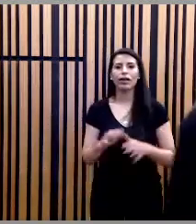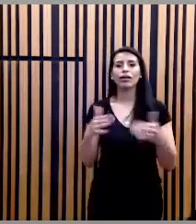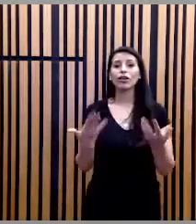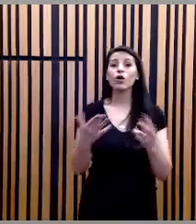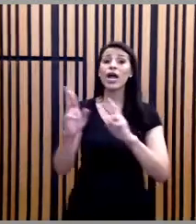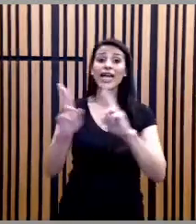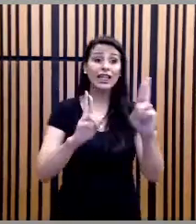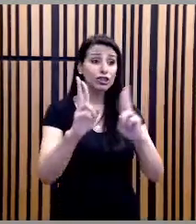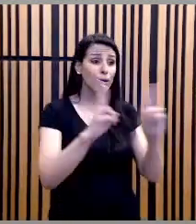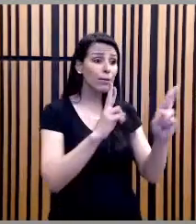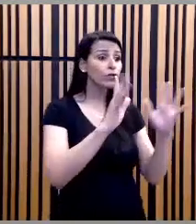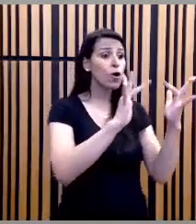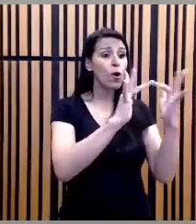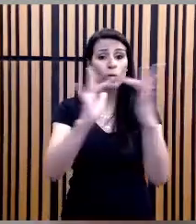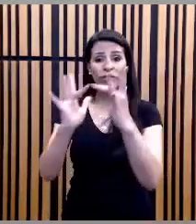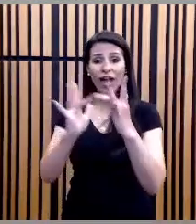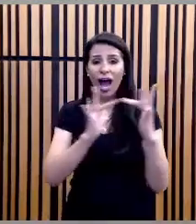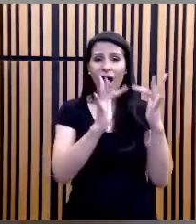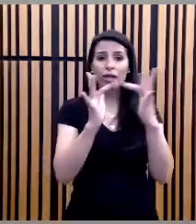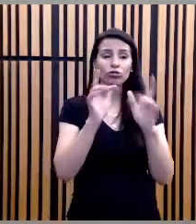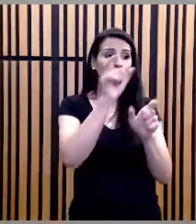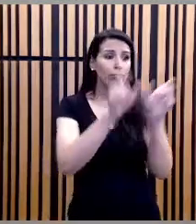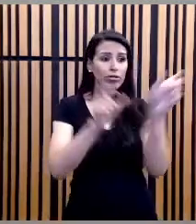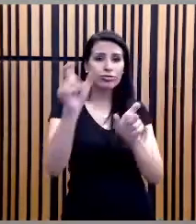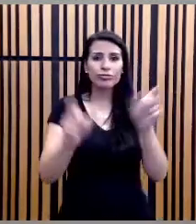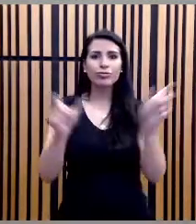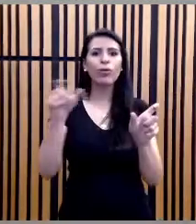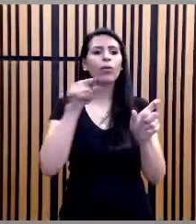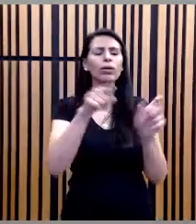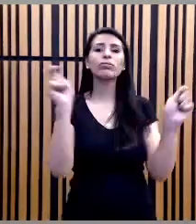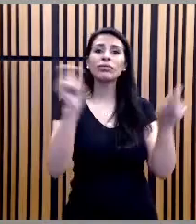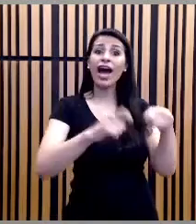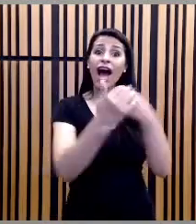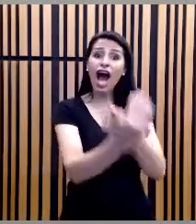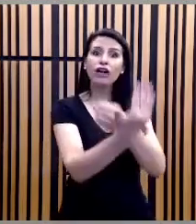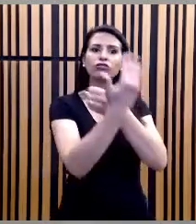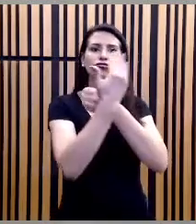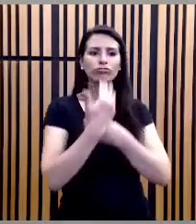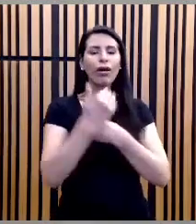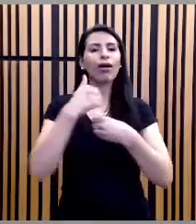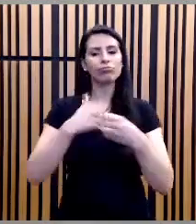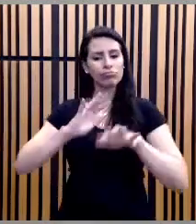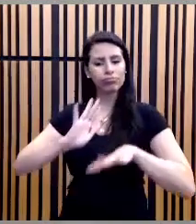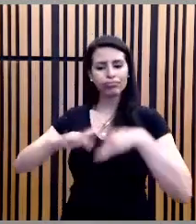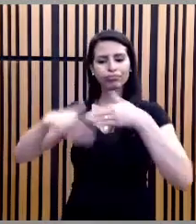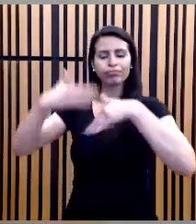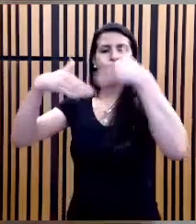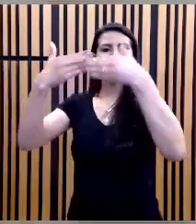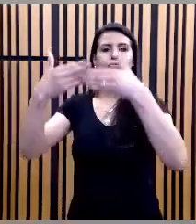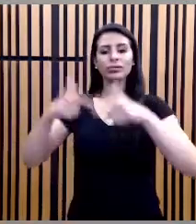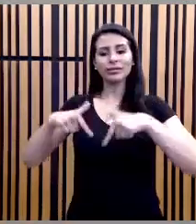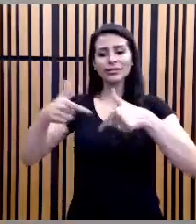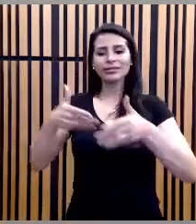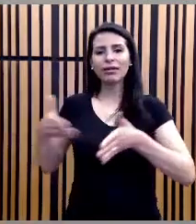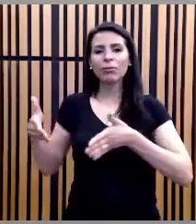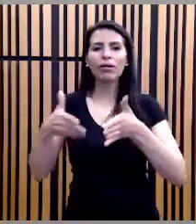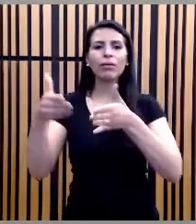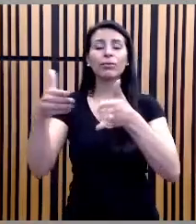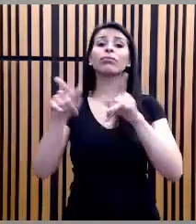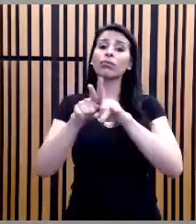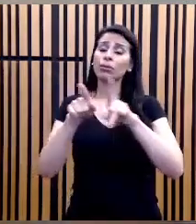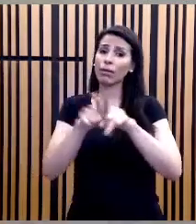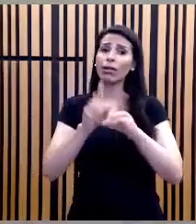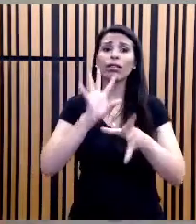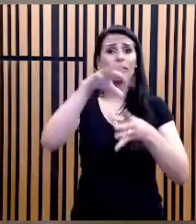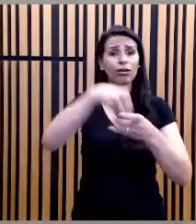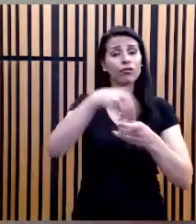vocês constroem, eles podem levar vocês a outras esferas aí da carreira, outras esferas dentro da